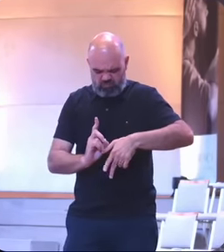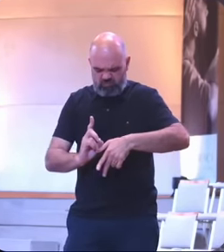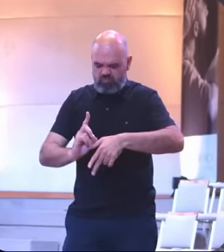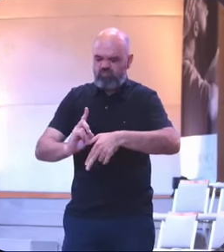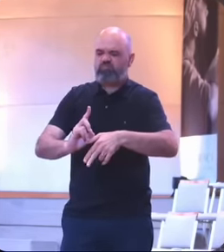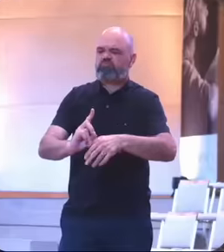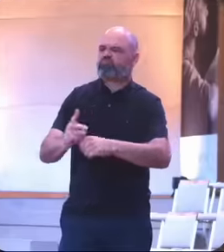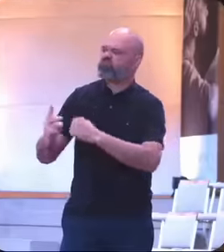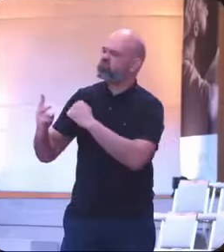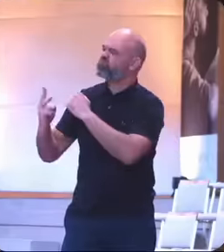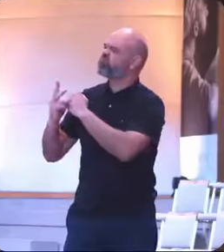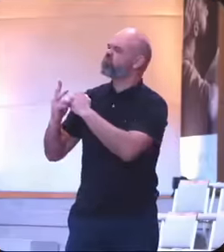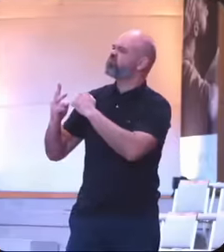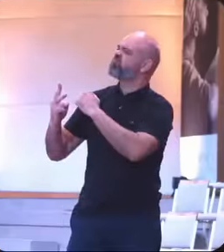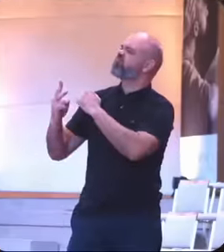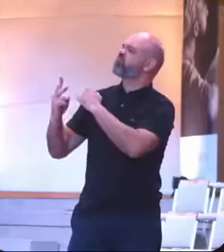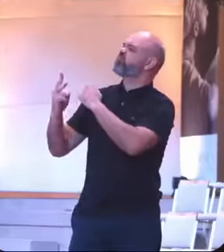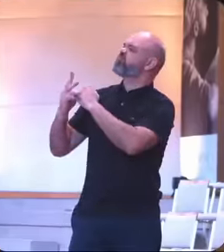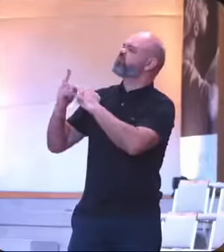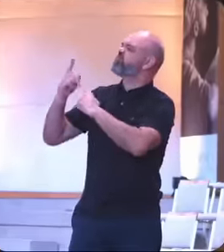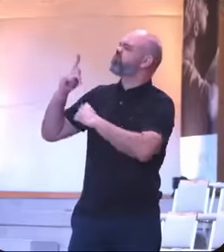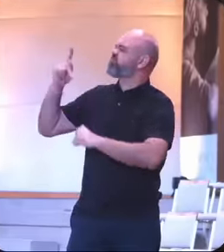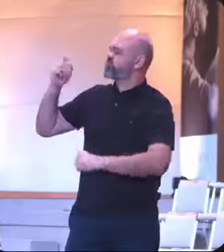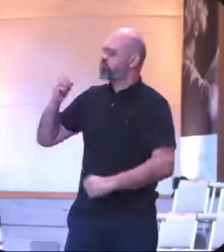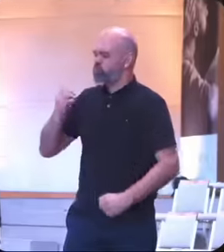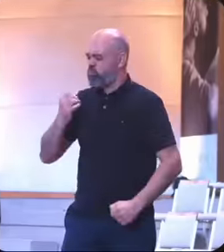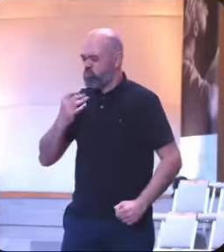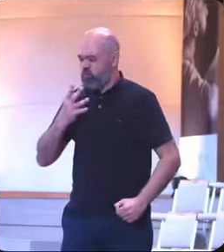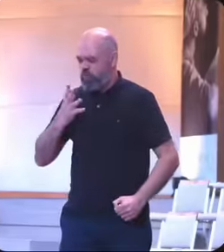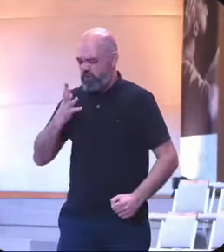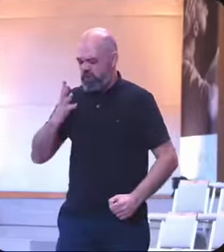Senhor. Tua bondade